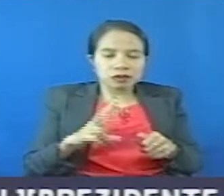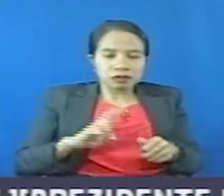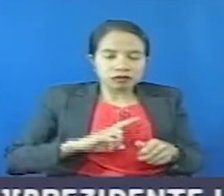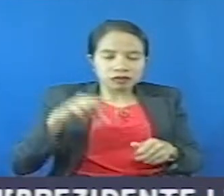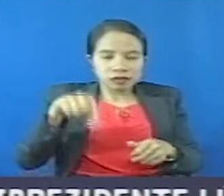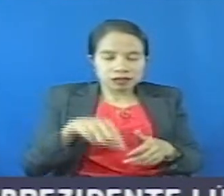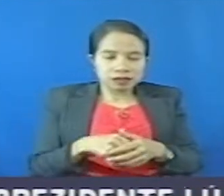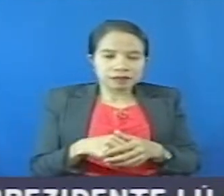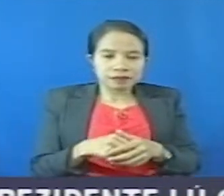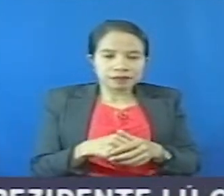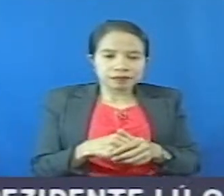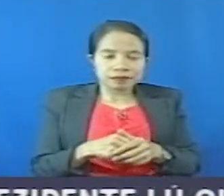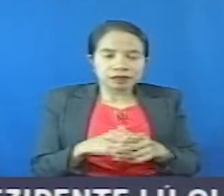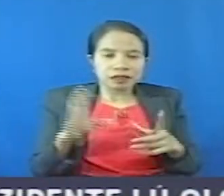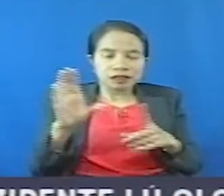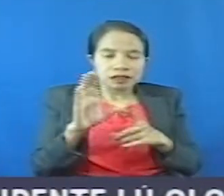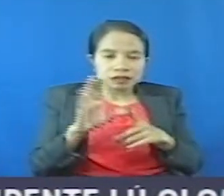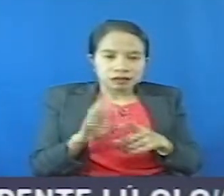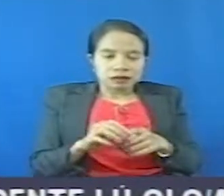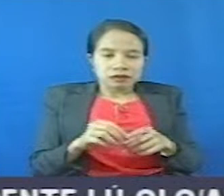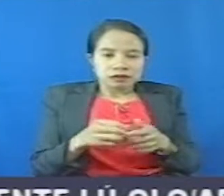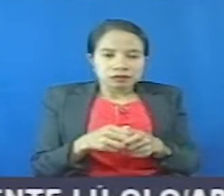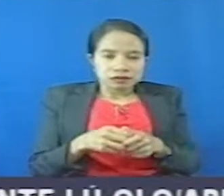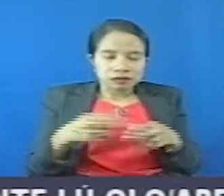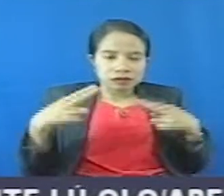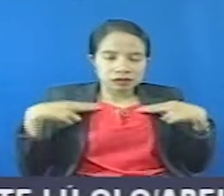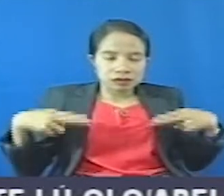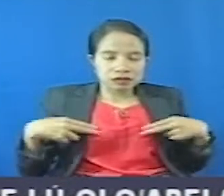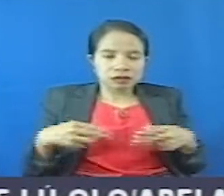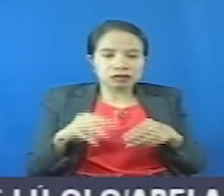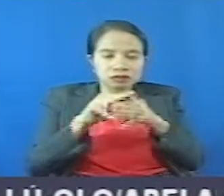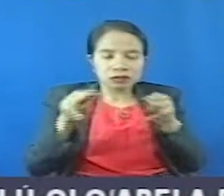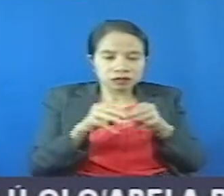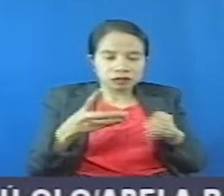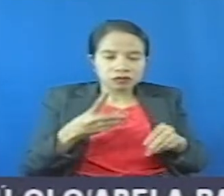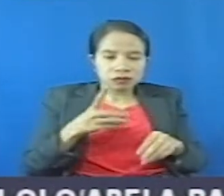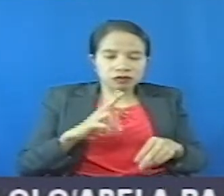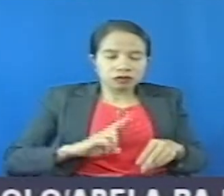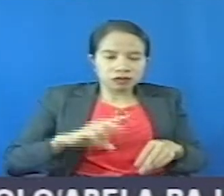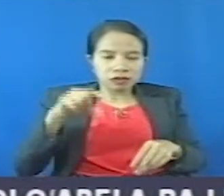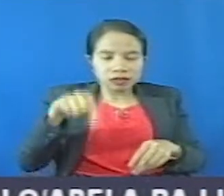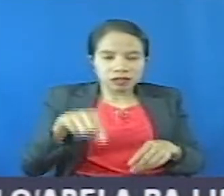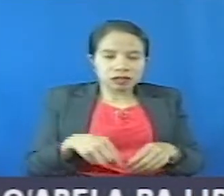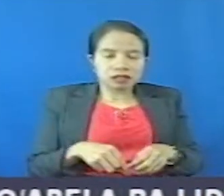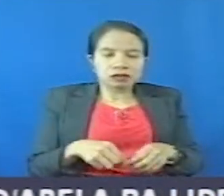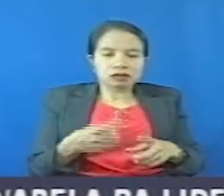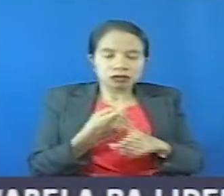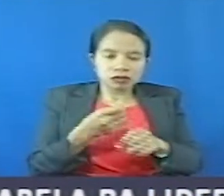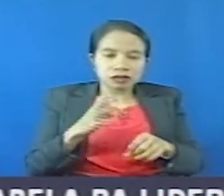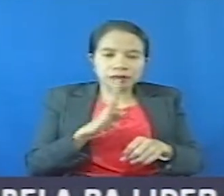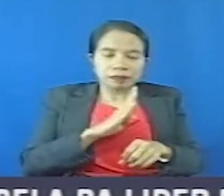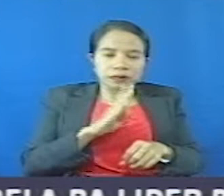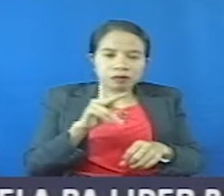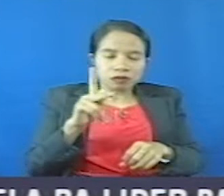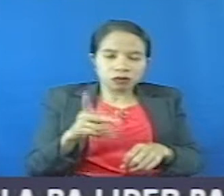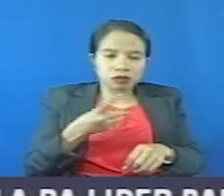Sefi Centro Saúde Viqueque Vila, Celestina da Costa Alves ateten. Paciente mai husi area afetado bebonu dili noto iha Viqueque